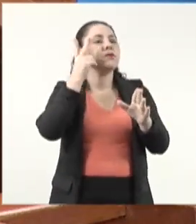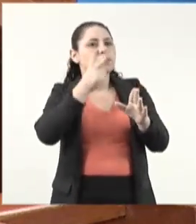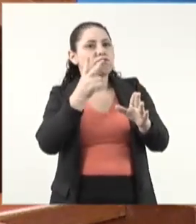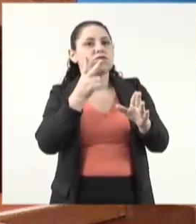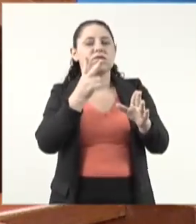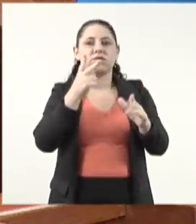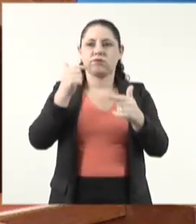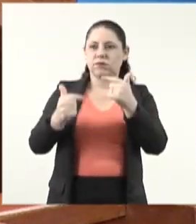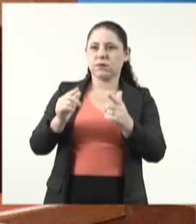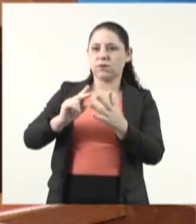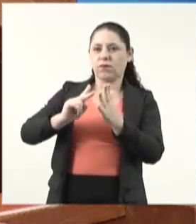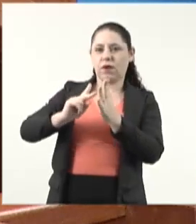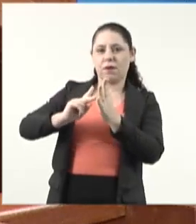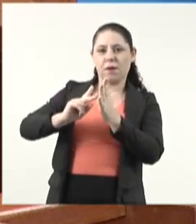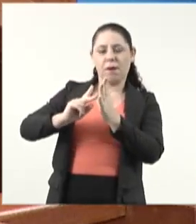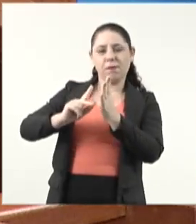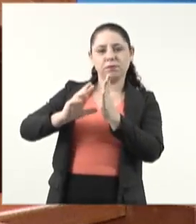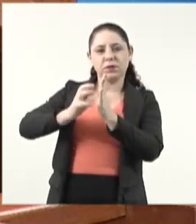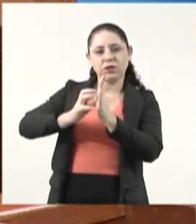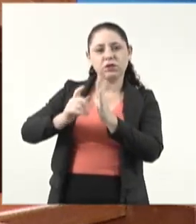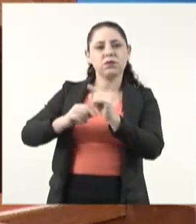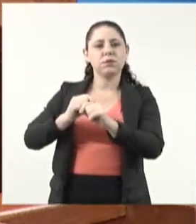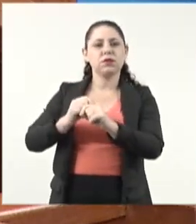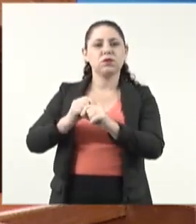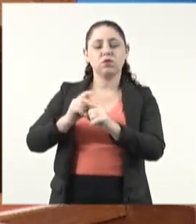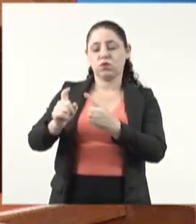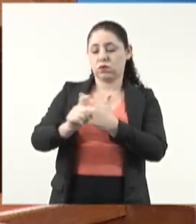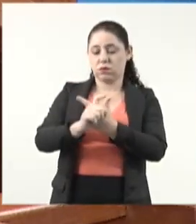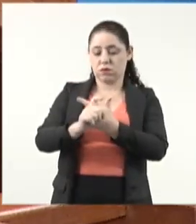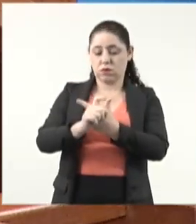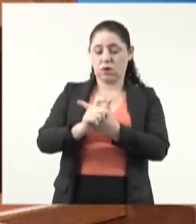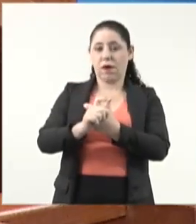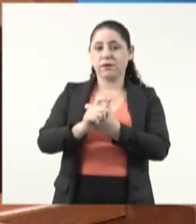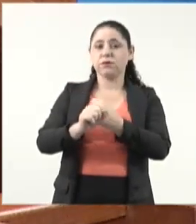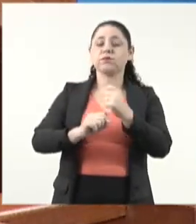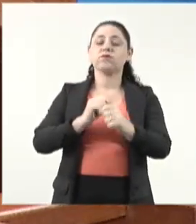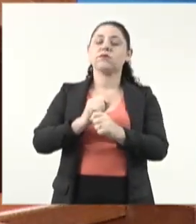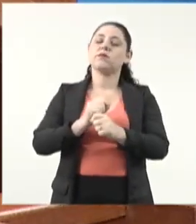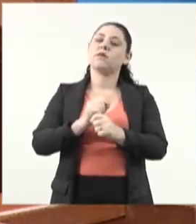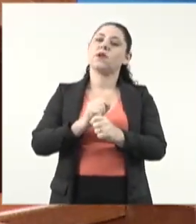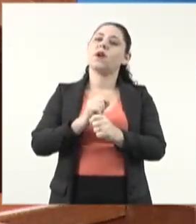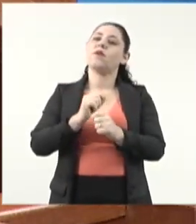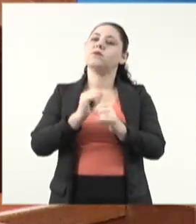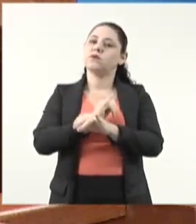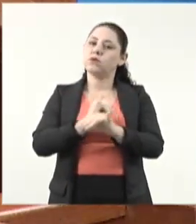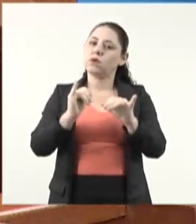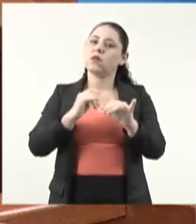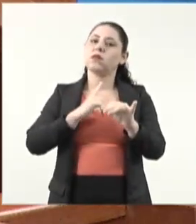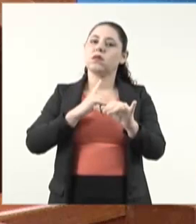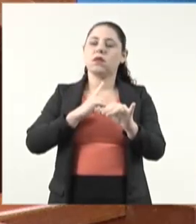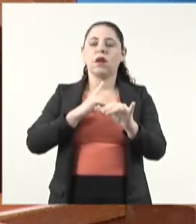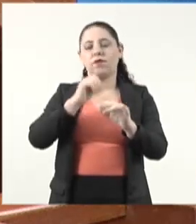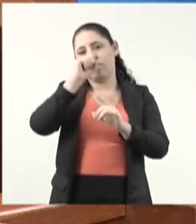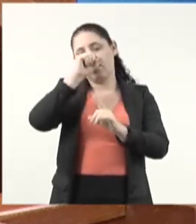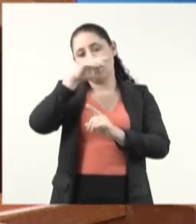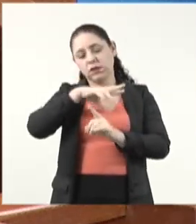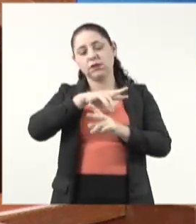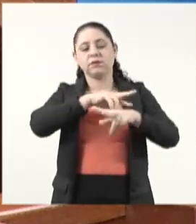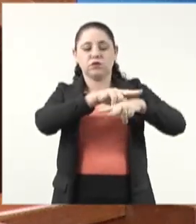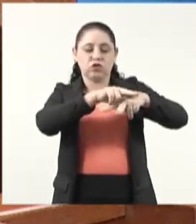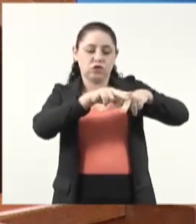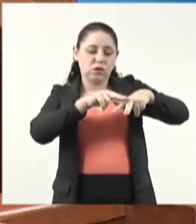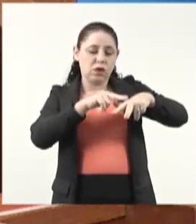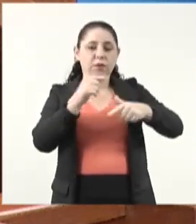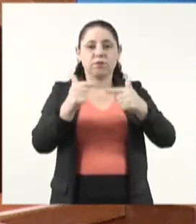políticos, nos parlamentos, no executivo, a gente cuide de noticiar que a violência política de gênero, ela